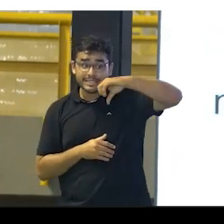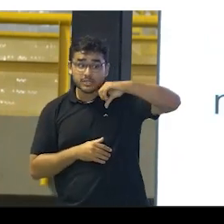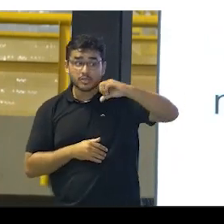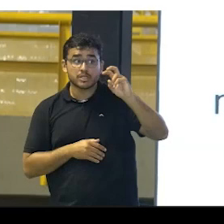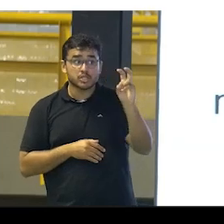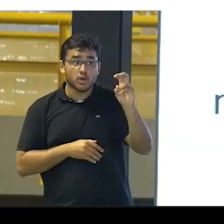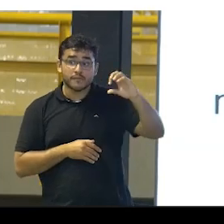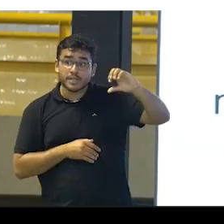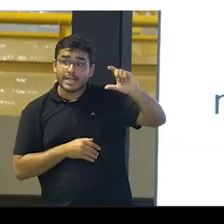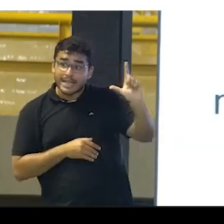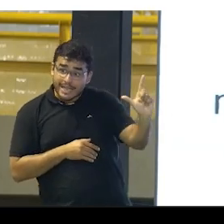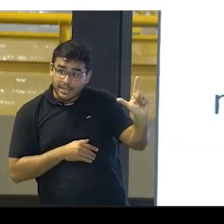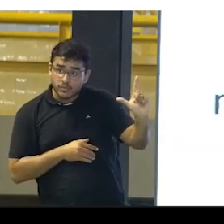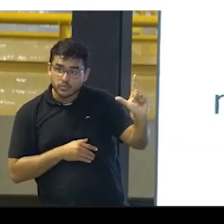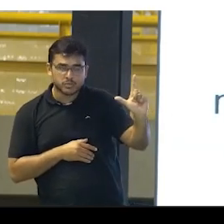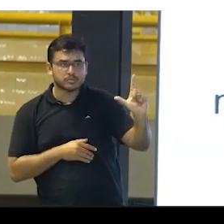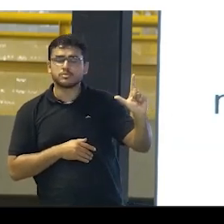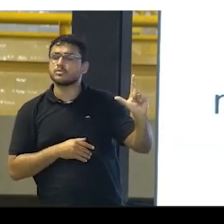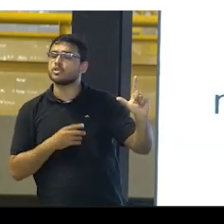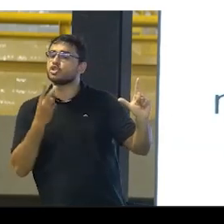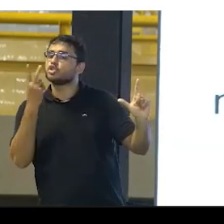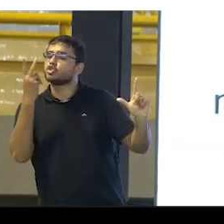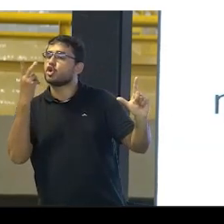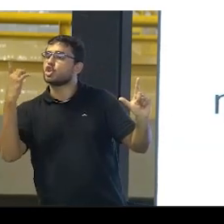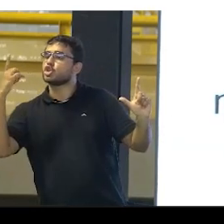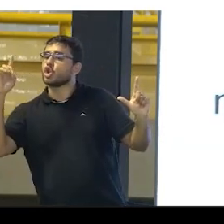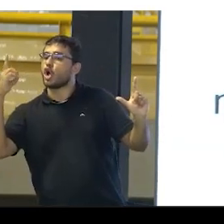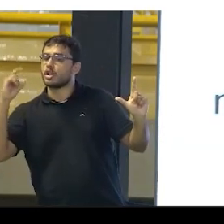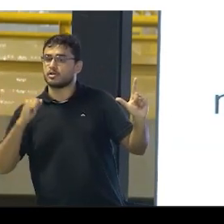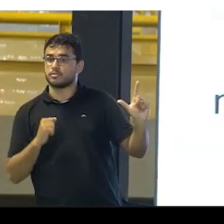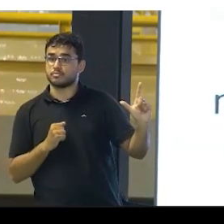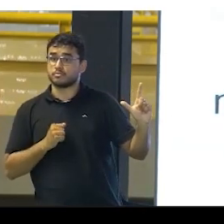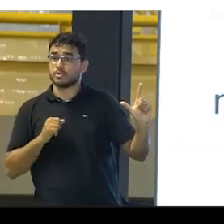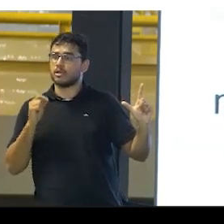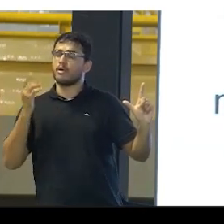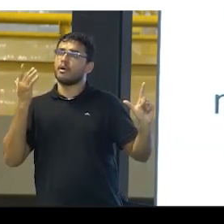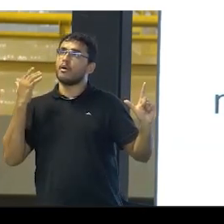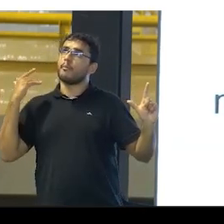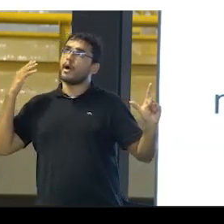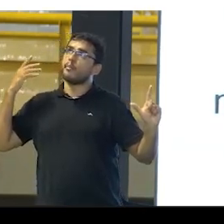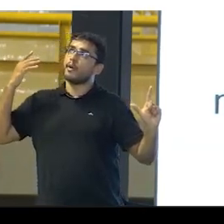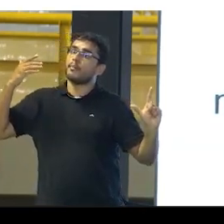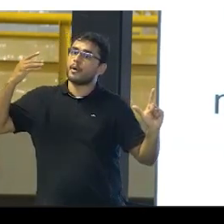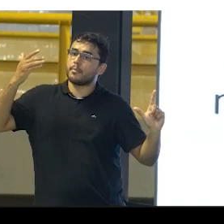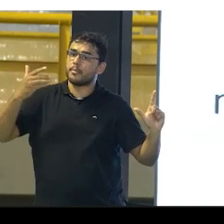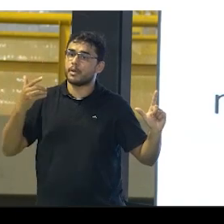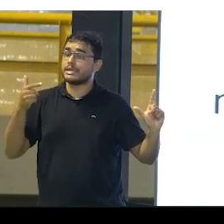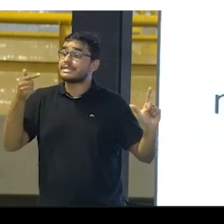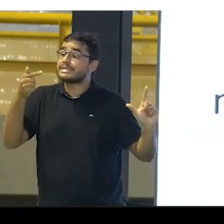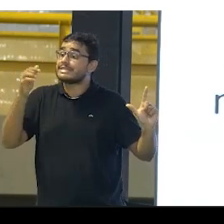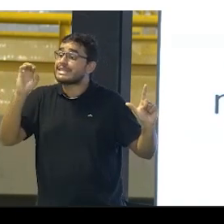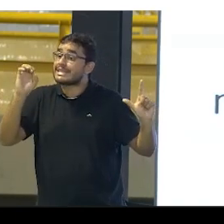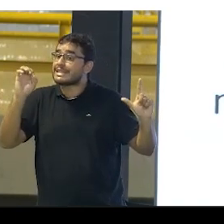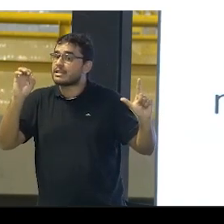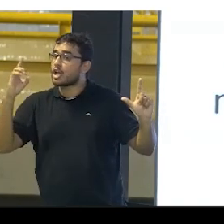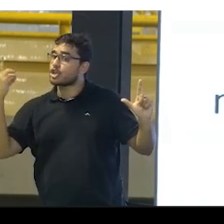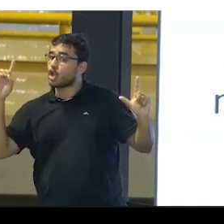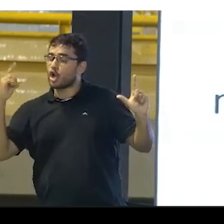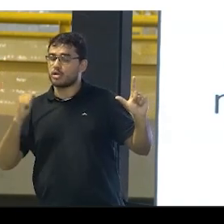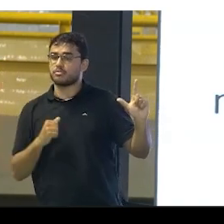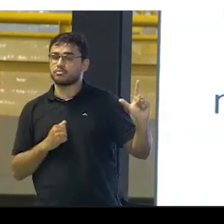disse 2. Hoje ele custa 70. No início da guerra, Ucrânia-Rússia, ele foi